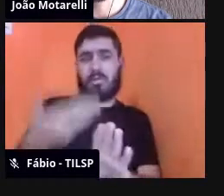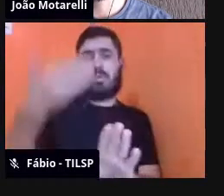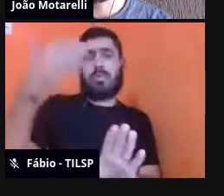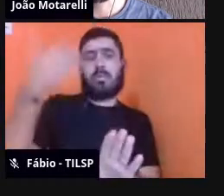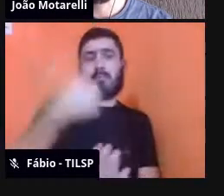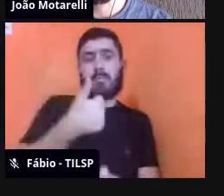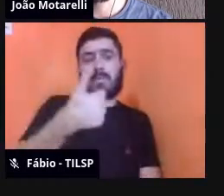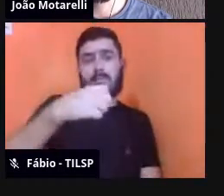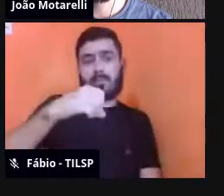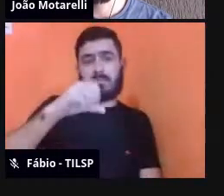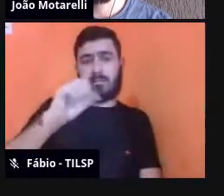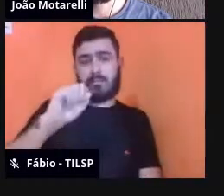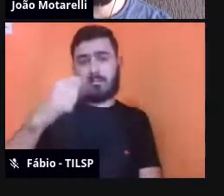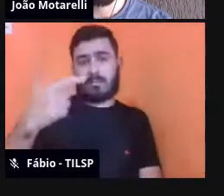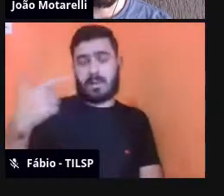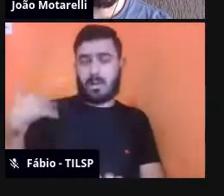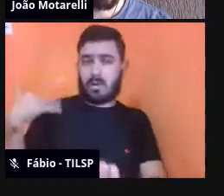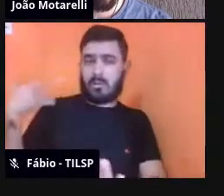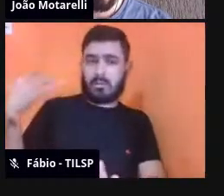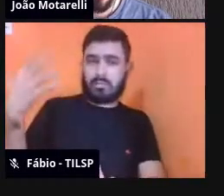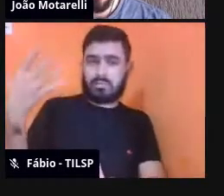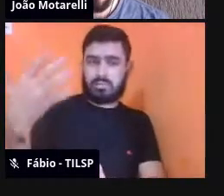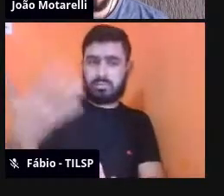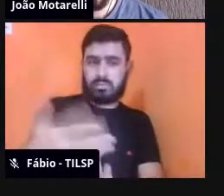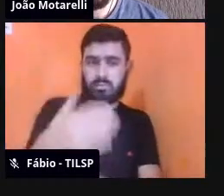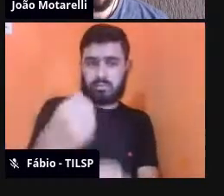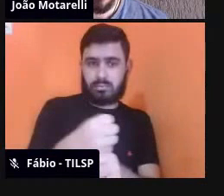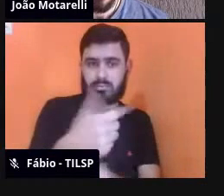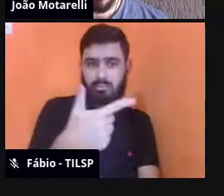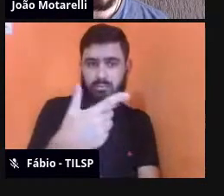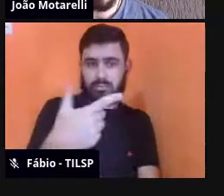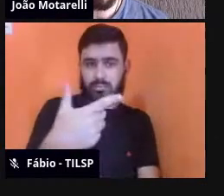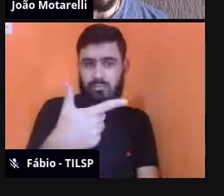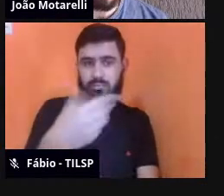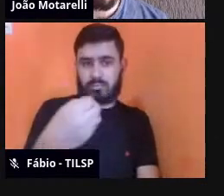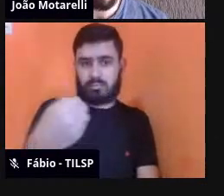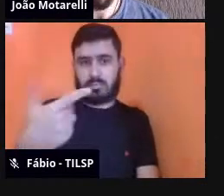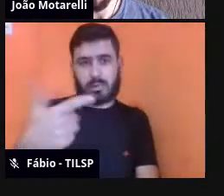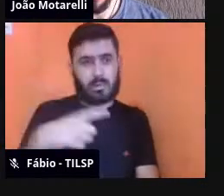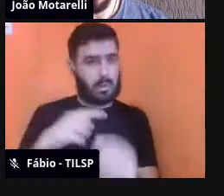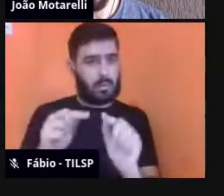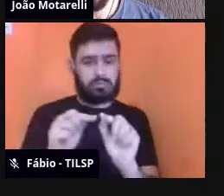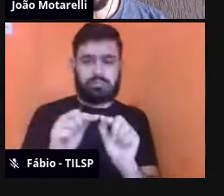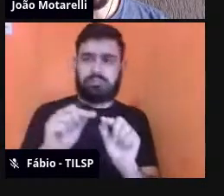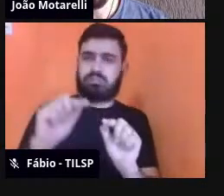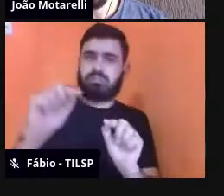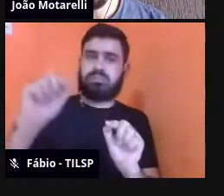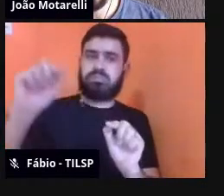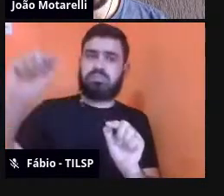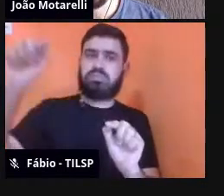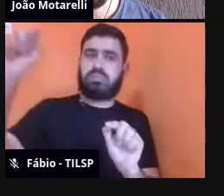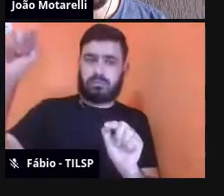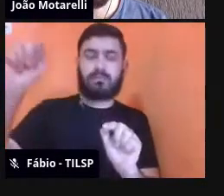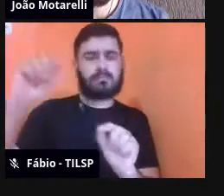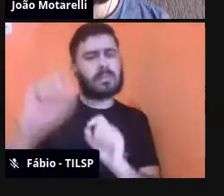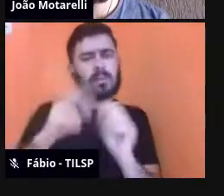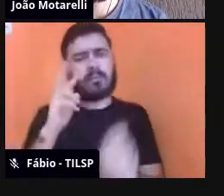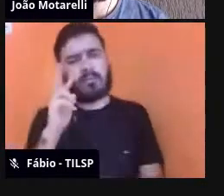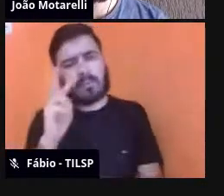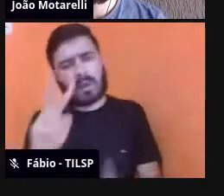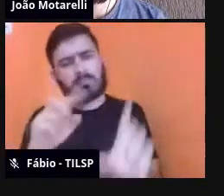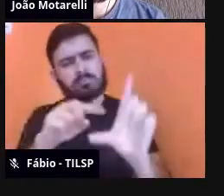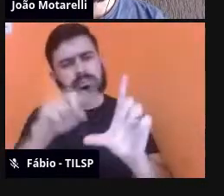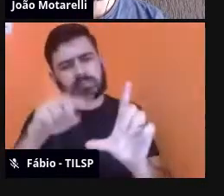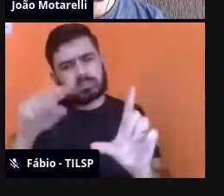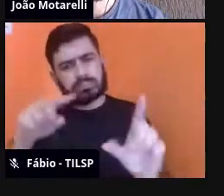bem discrepante aqui dos transtornos alimentares. Só que aqui é só para a gente olhar um gráfico juntos, mas é bem importante a